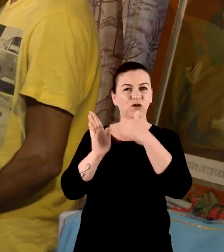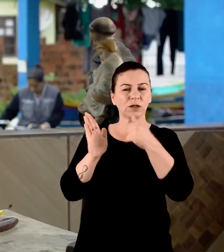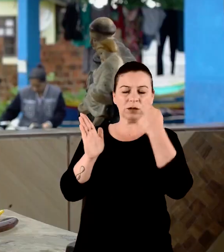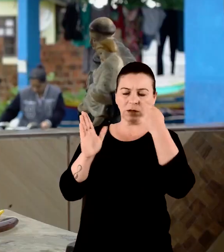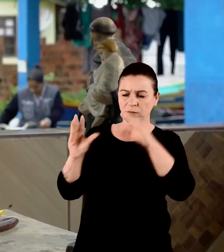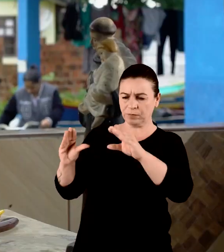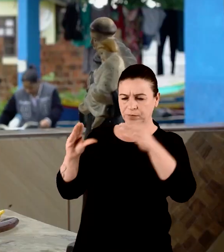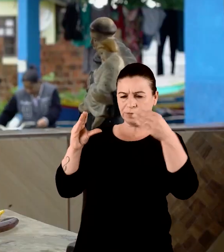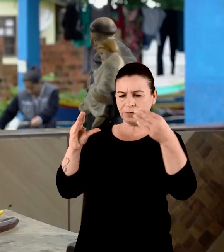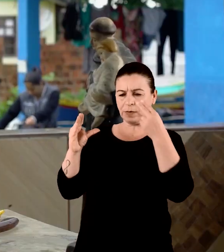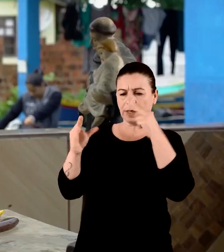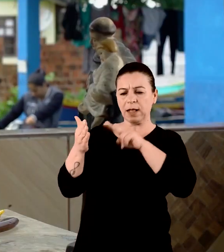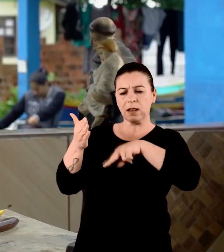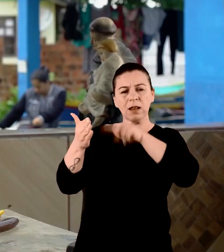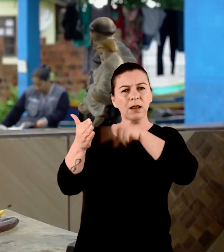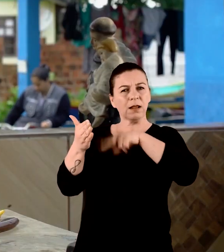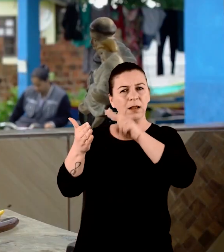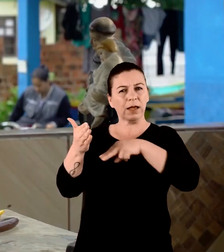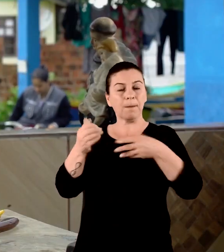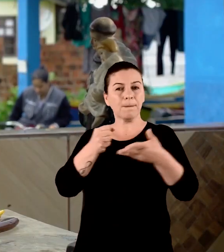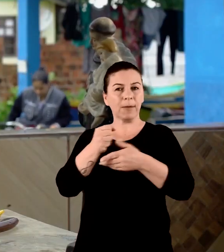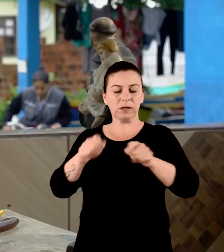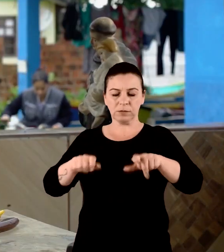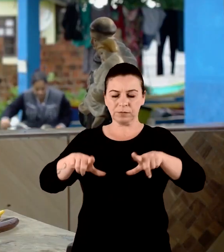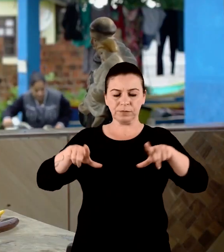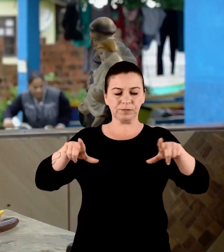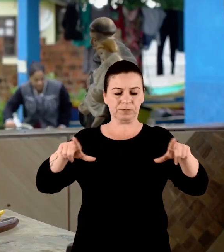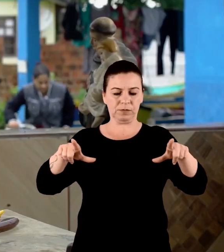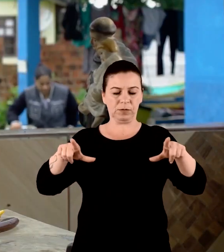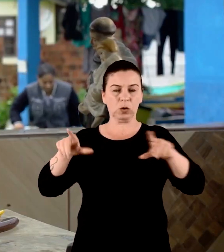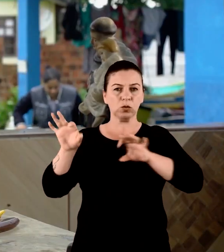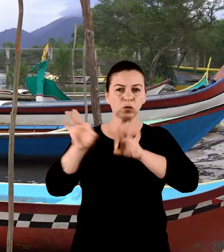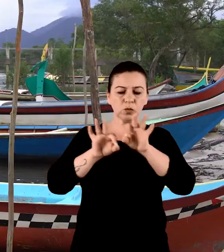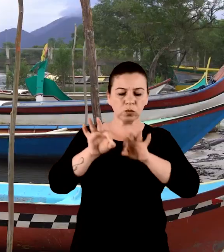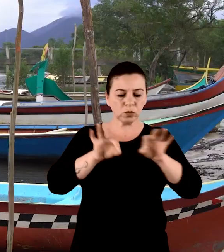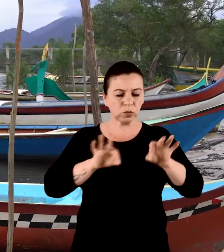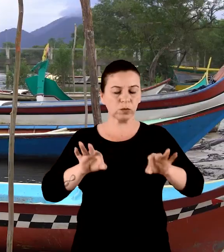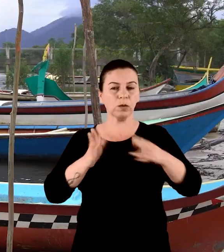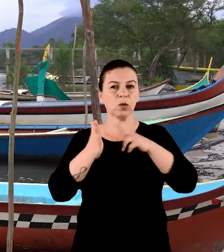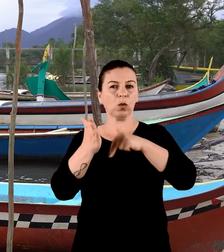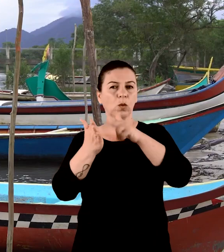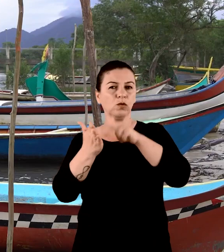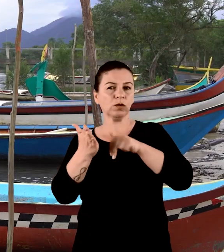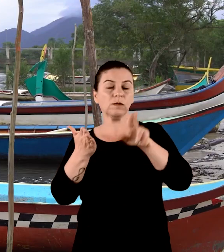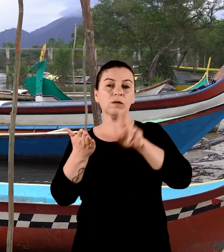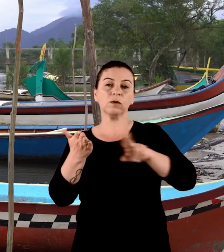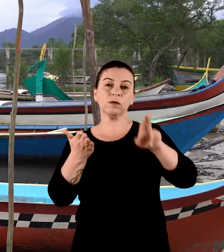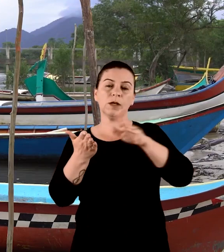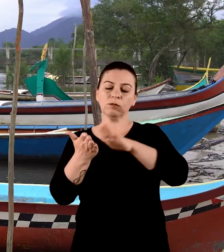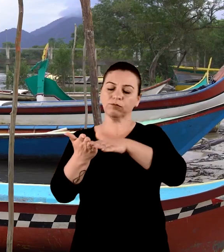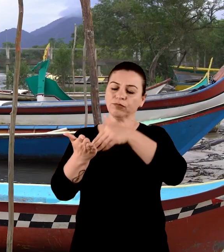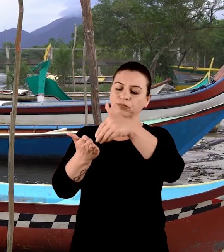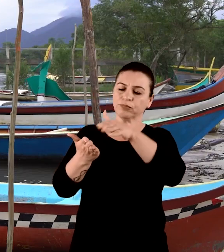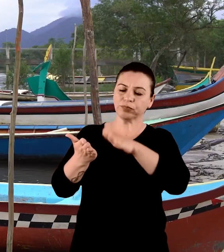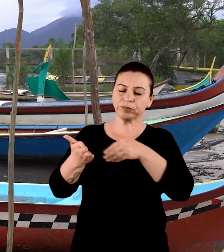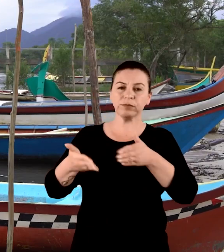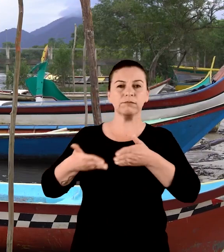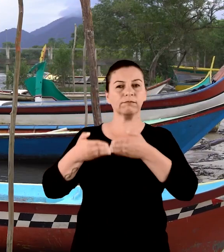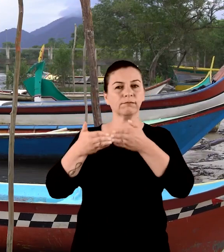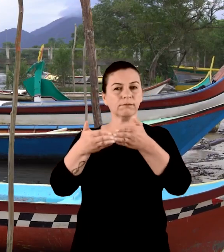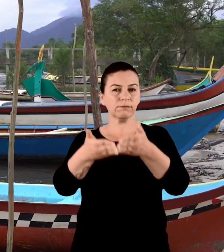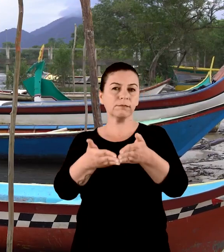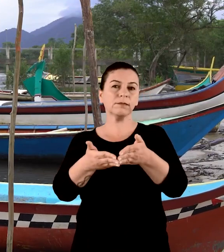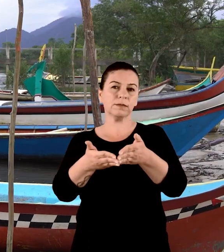lá. Bases de composição. Montei uma paleta de cores com tinta que foi usada para pintar barco.